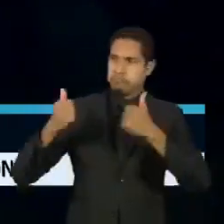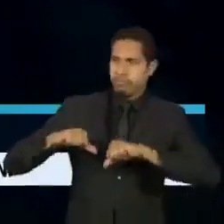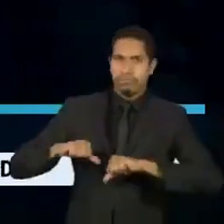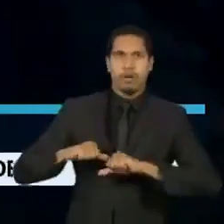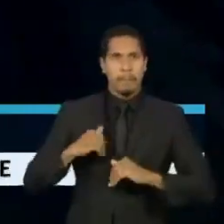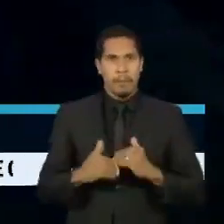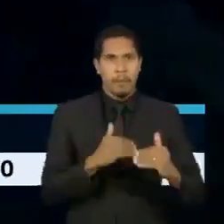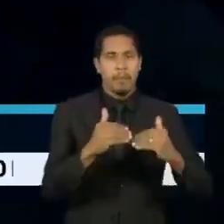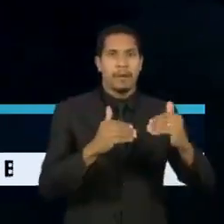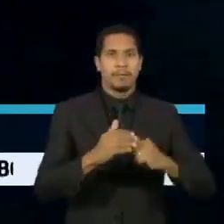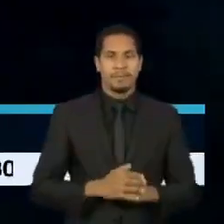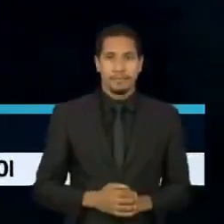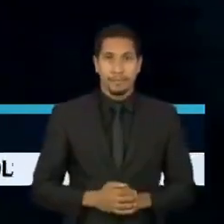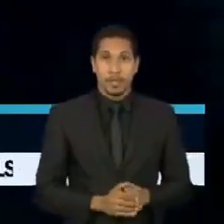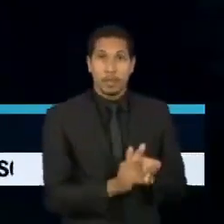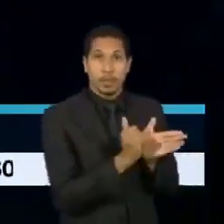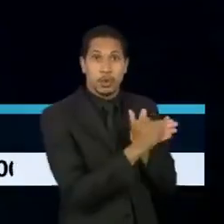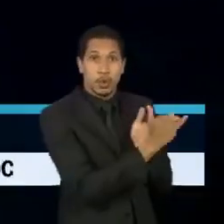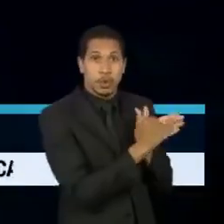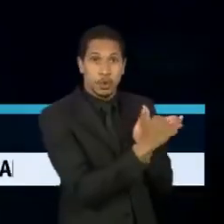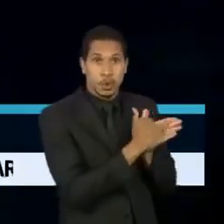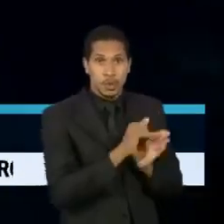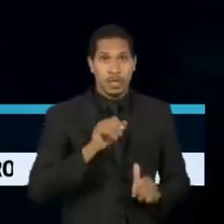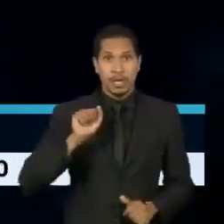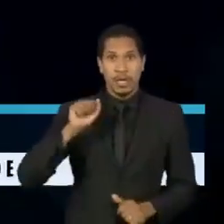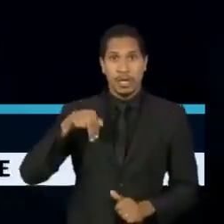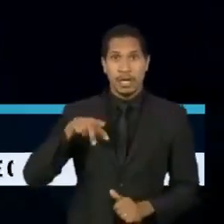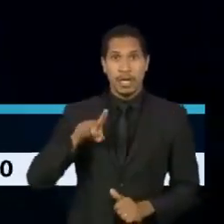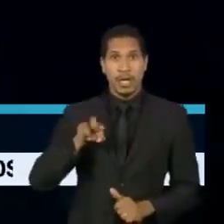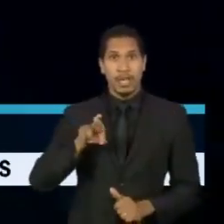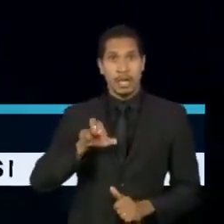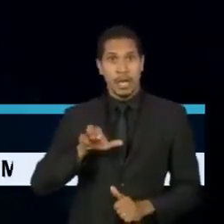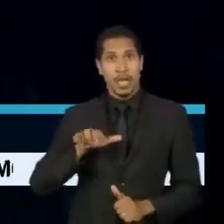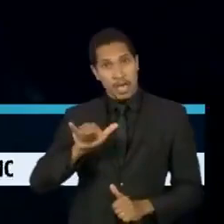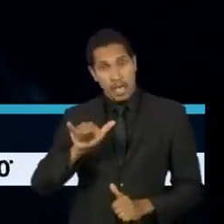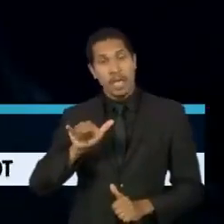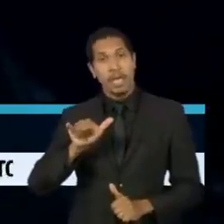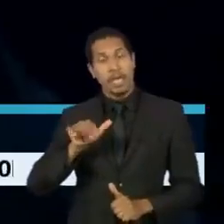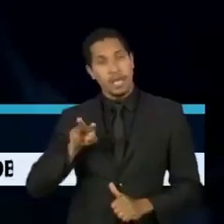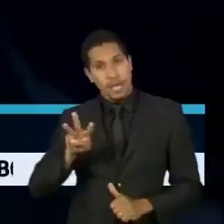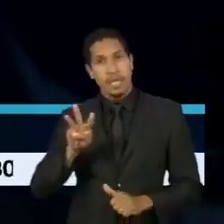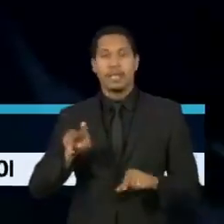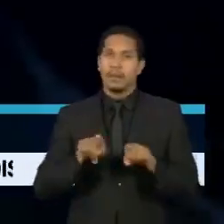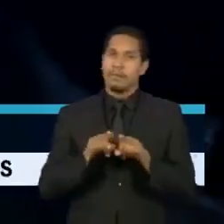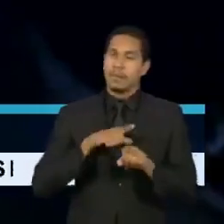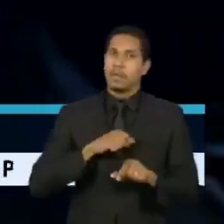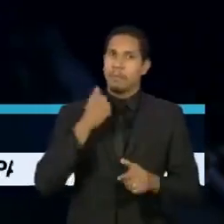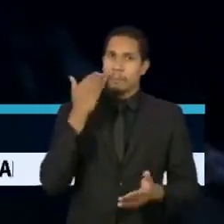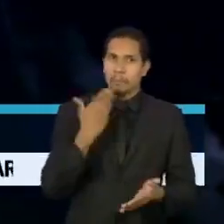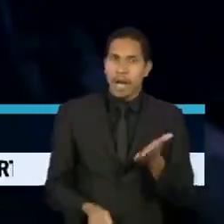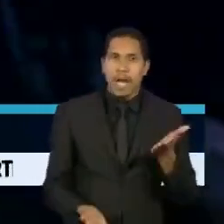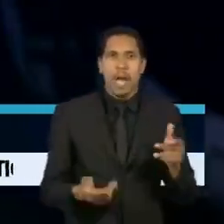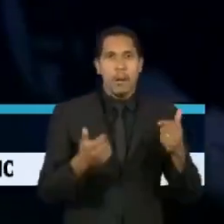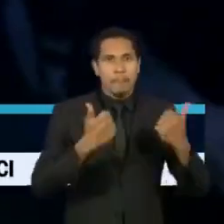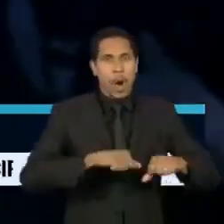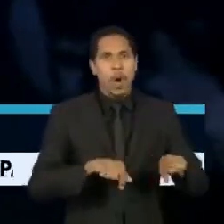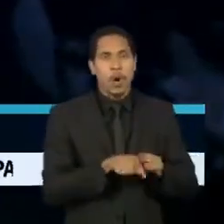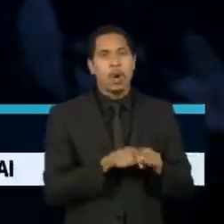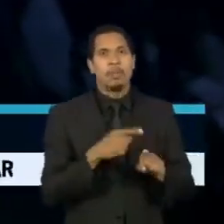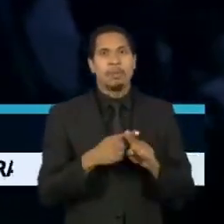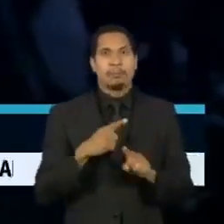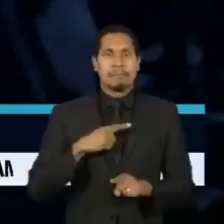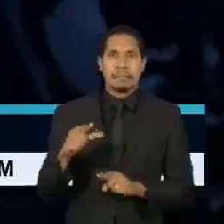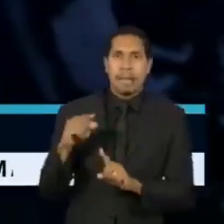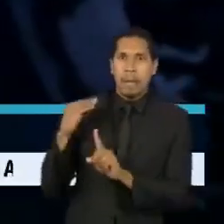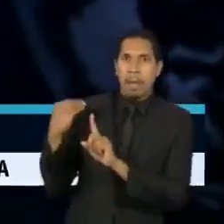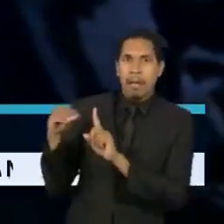Em Nova York, o governador do estado, Andrew Cuomo, pode perder o cargo por causa de denúncias de assédio sexual. O jornalista Caio Blinder